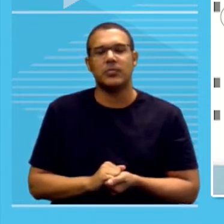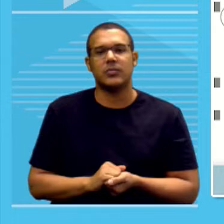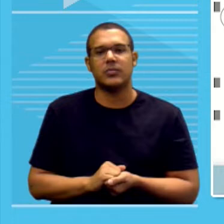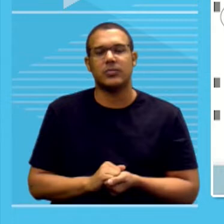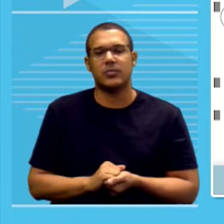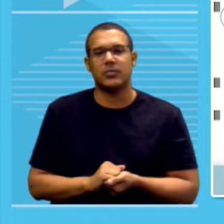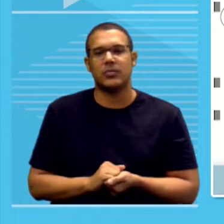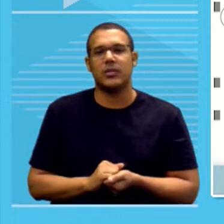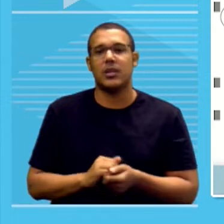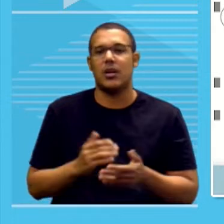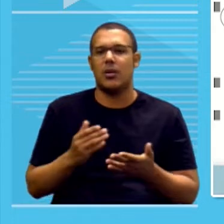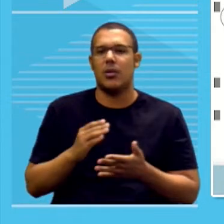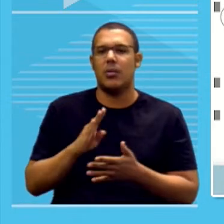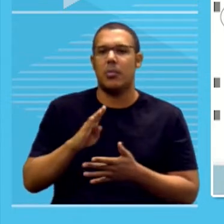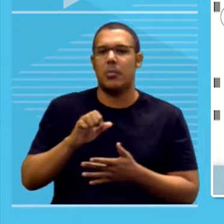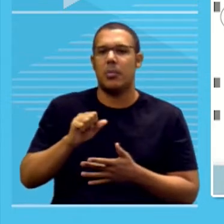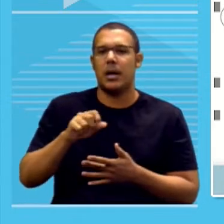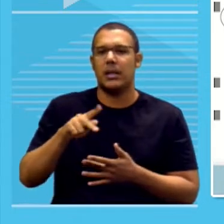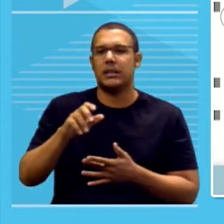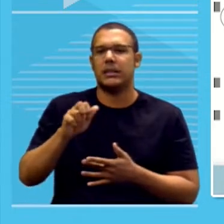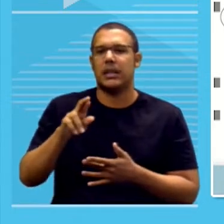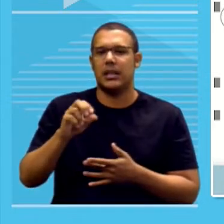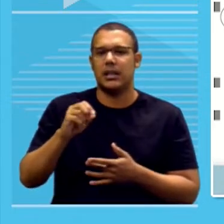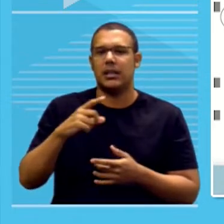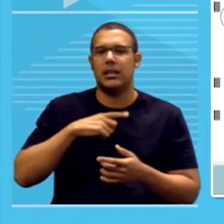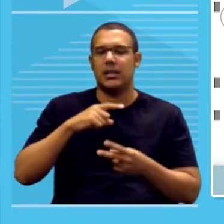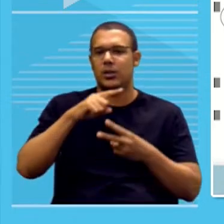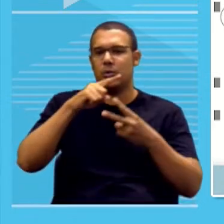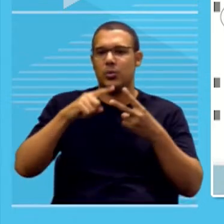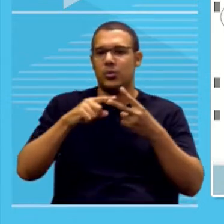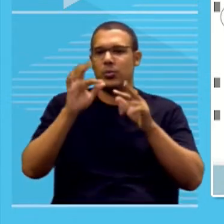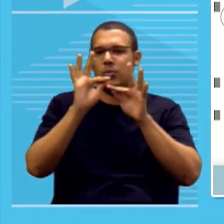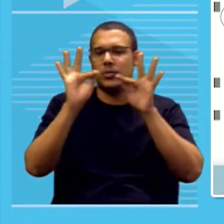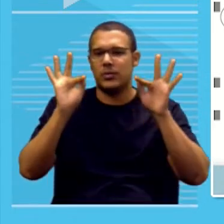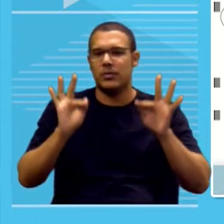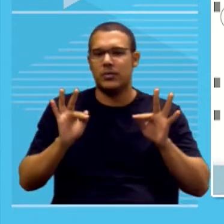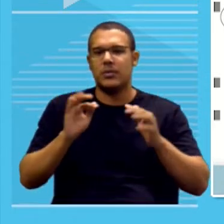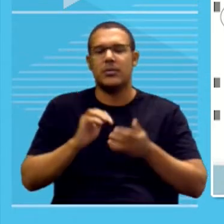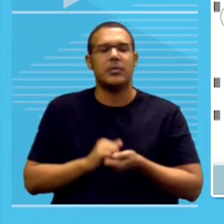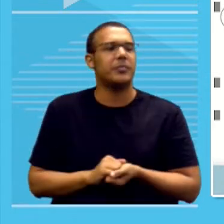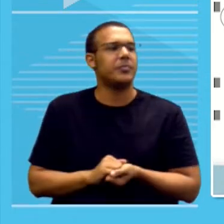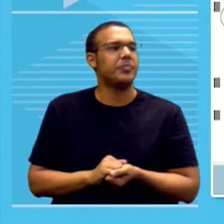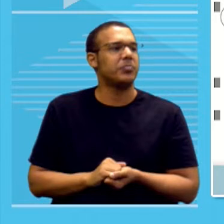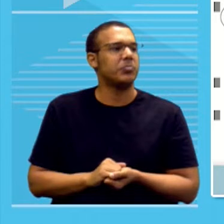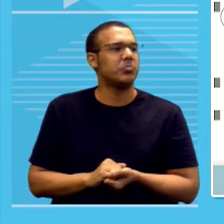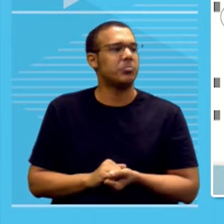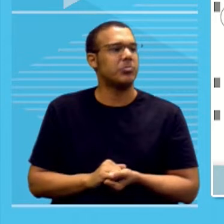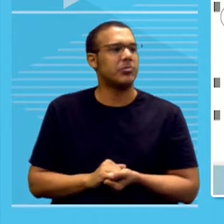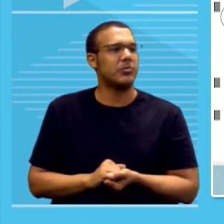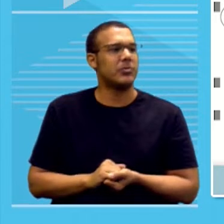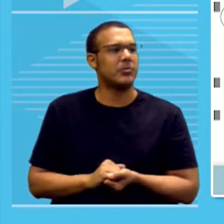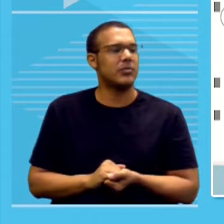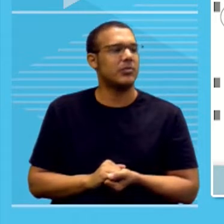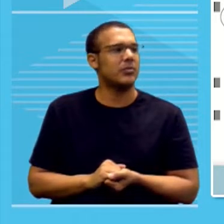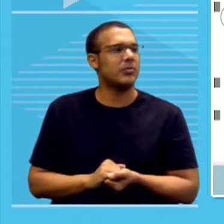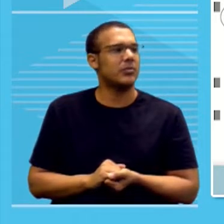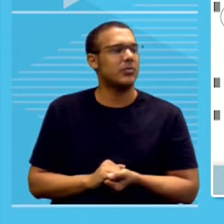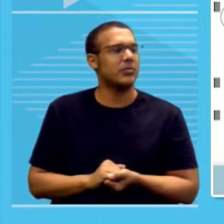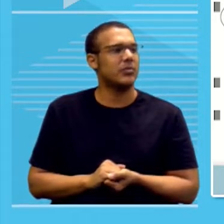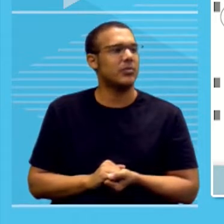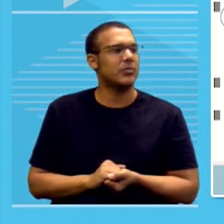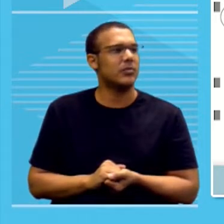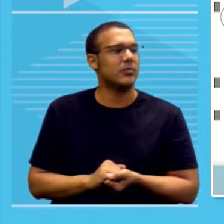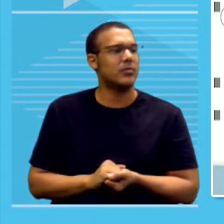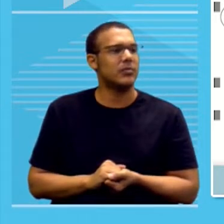conta já o básico Professor tem aquelas duas fórmulas vamos ver qual dos dois processos a gente vai utilizar aqui deixa eu repetir aqui a expressão